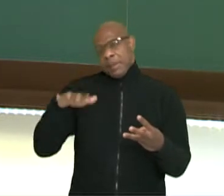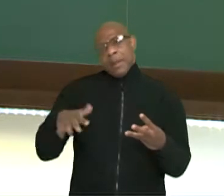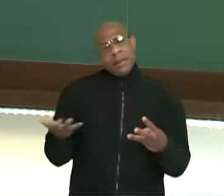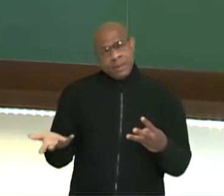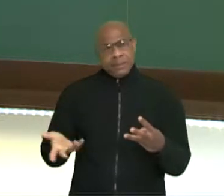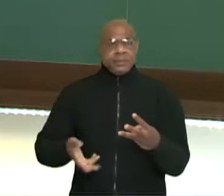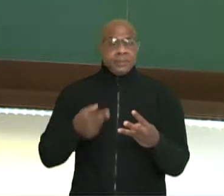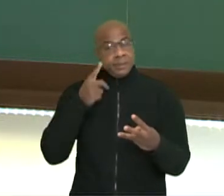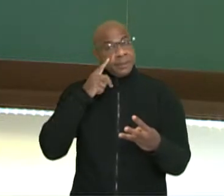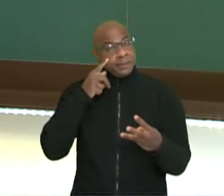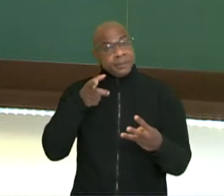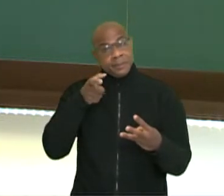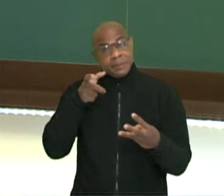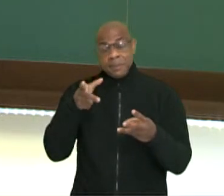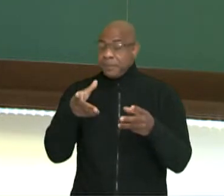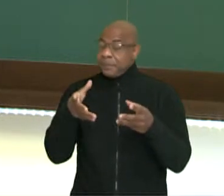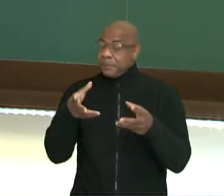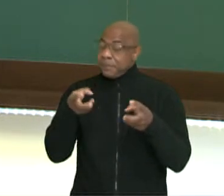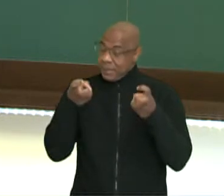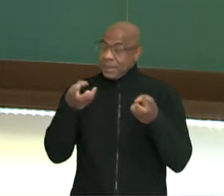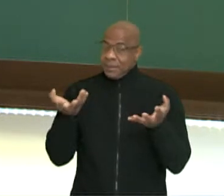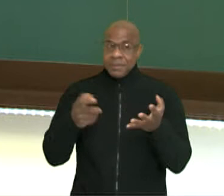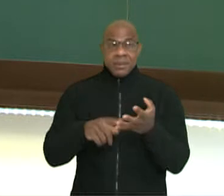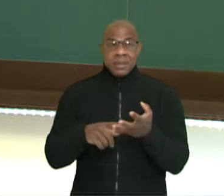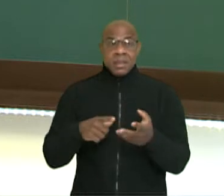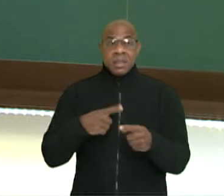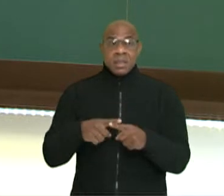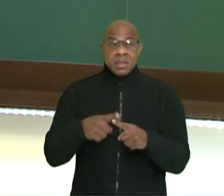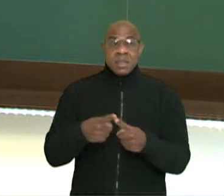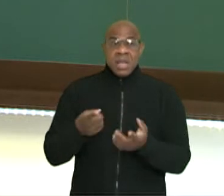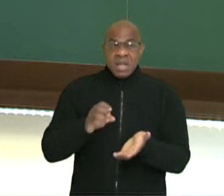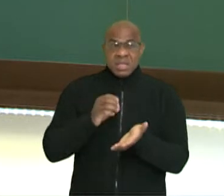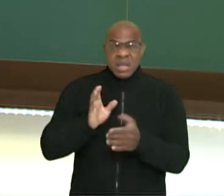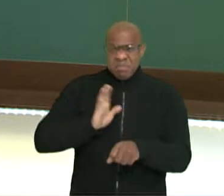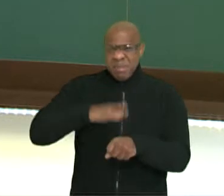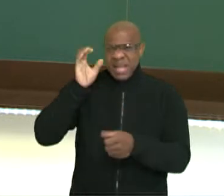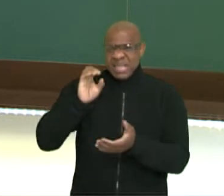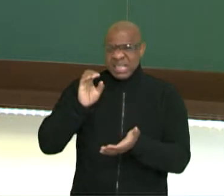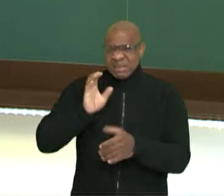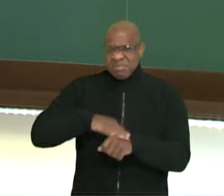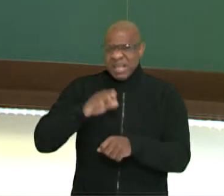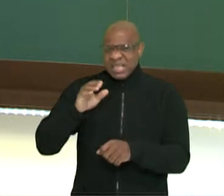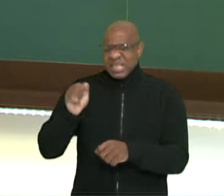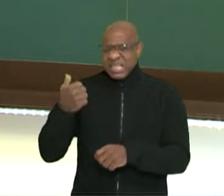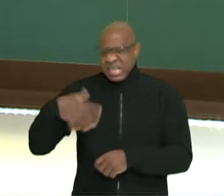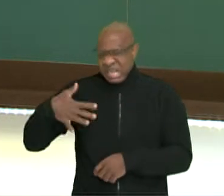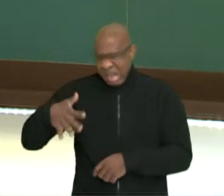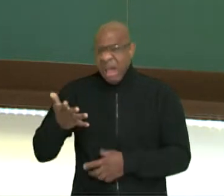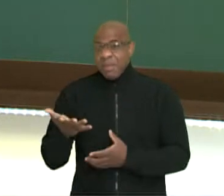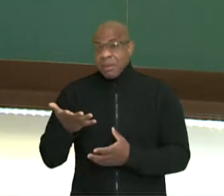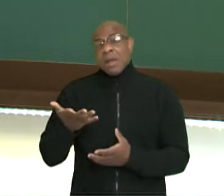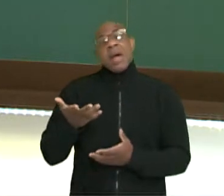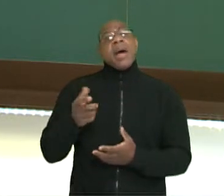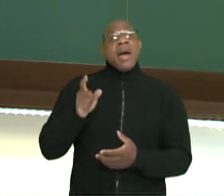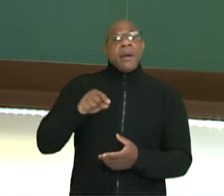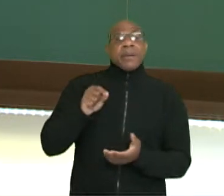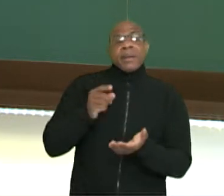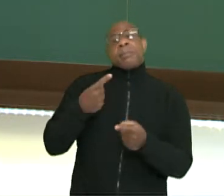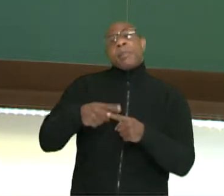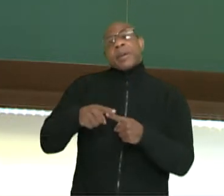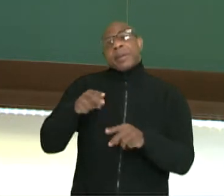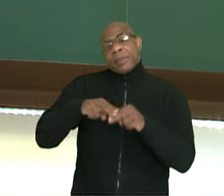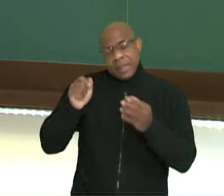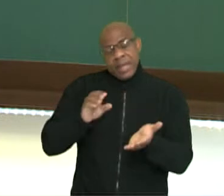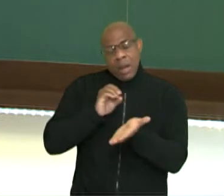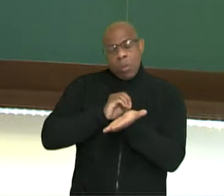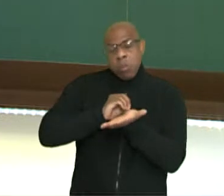Presta atenção nisso. Quando eles são mais caros, ou é porque eles são orgânicos, tem todo um cuidado diferente no cultivo, ou é porque eles